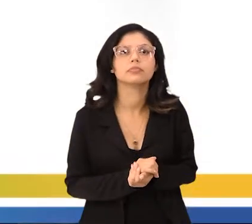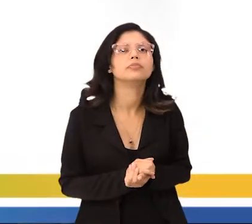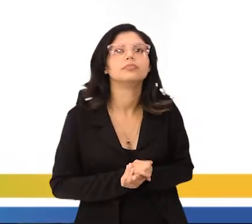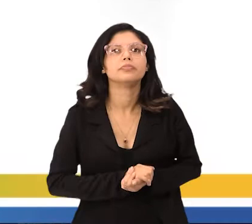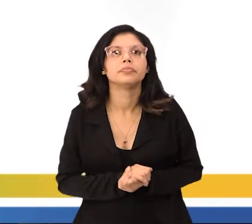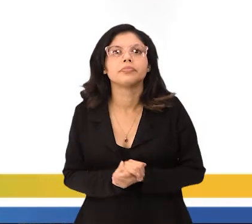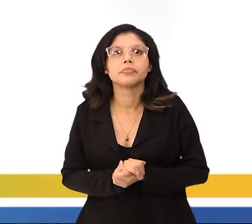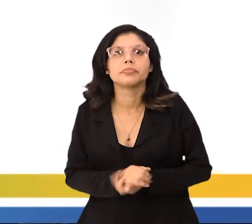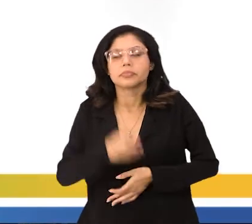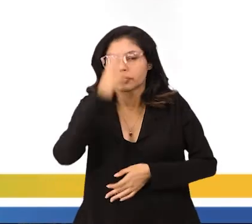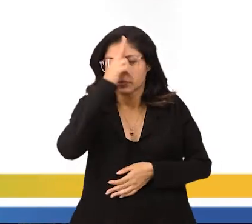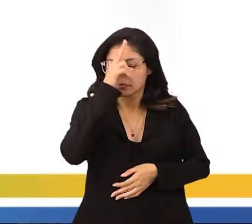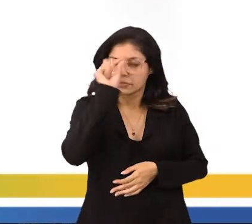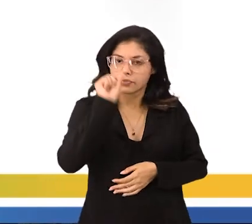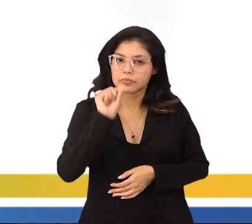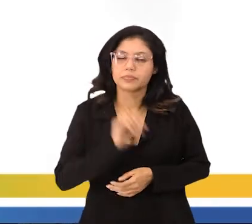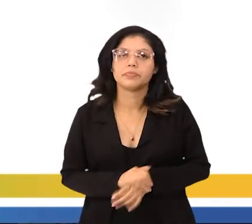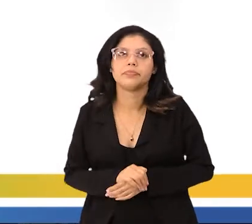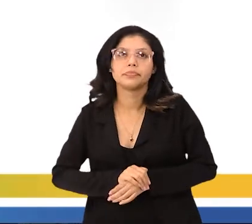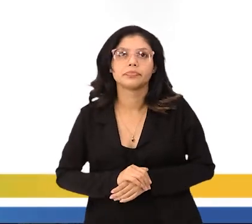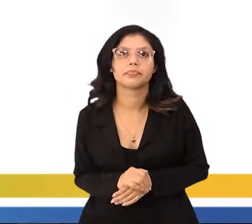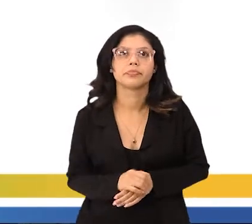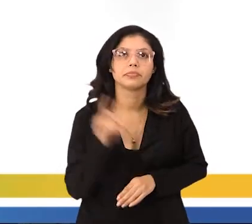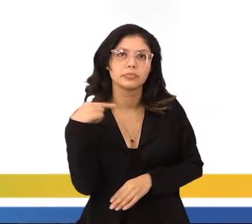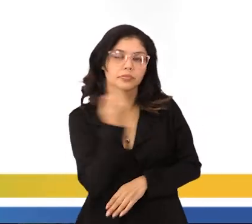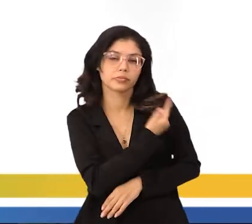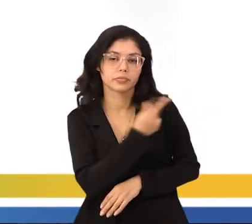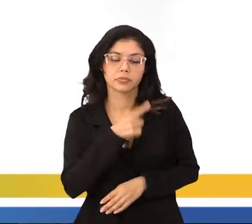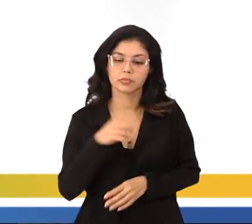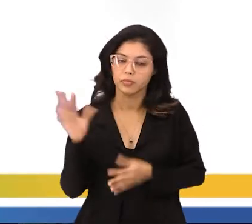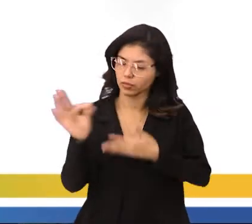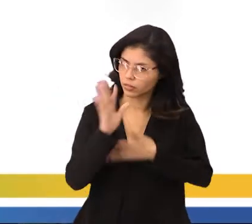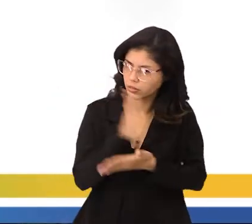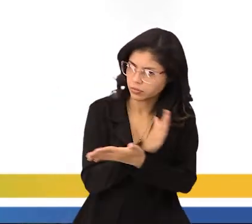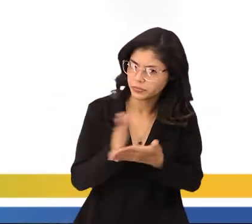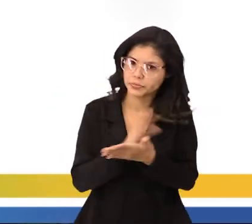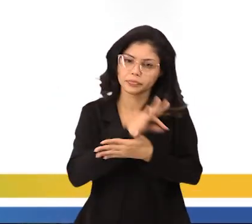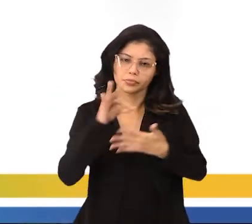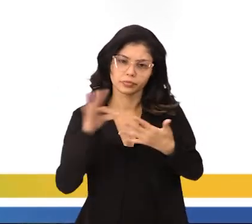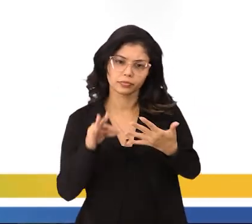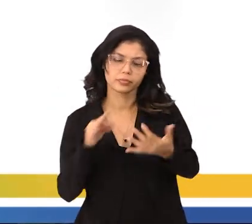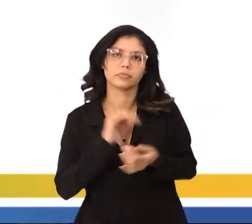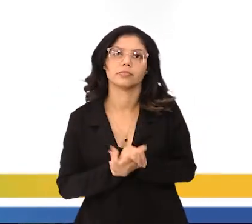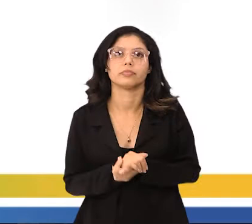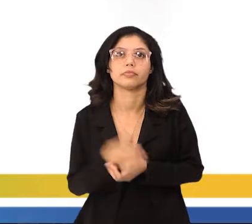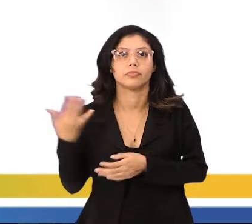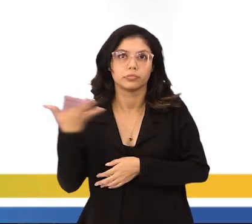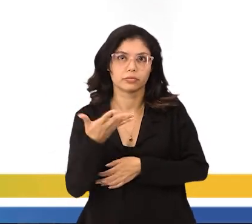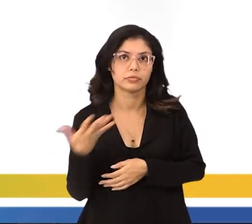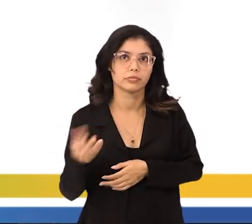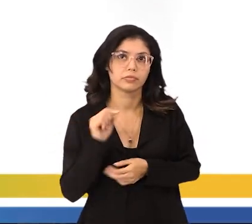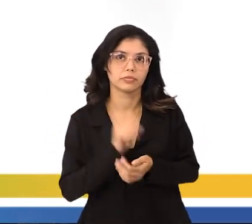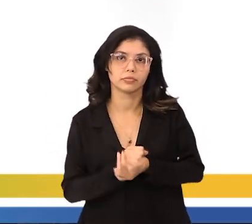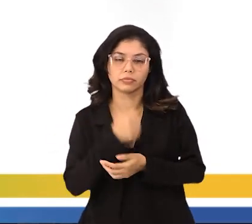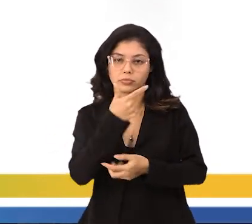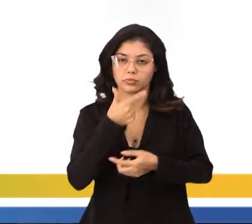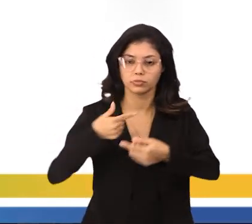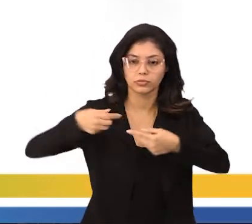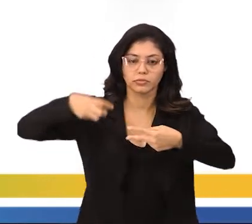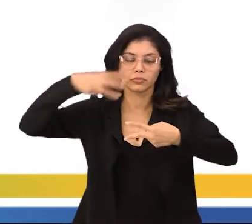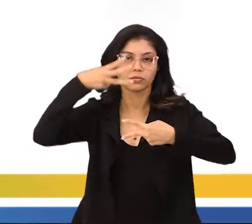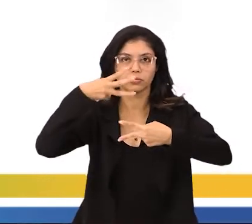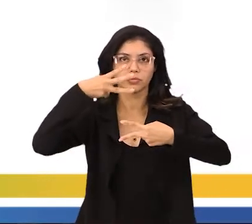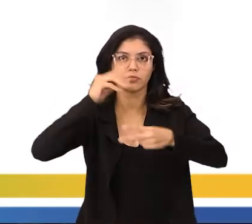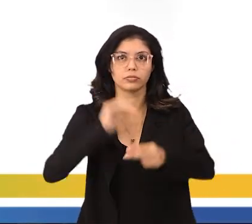Então, vamos relembrar o seguinte. Nós temos alguns elementos. Veja aí a base e o expoente. Nós